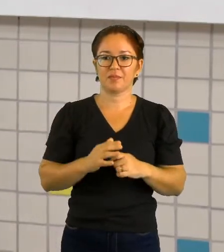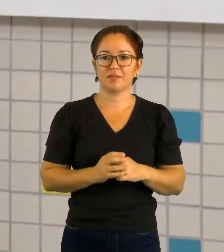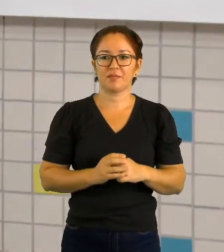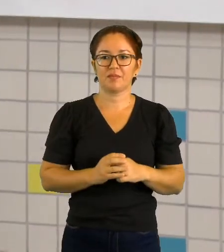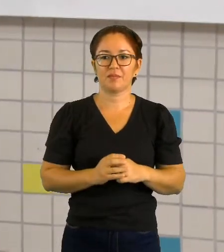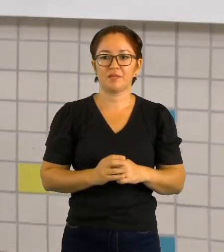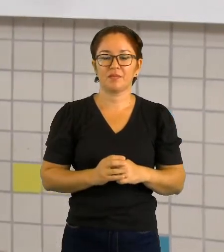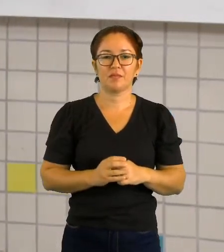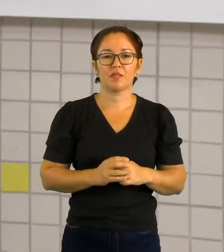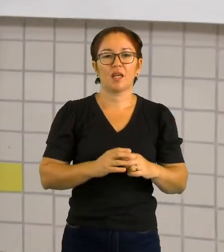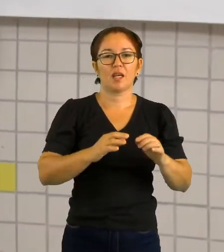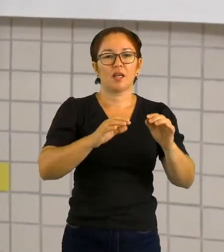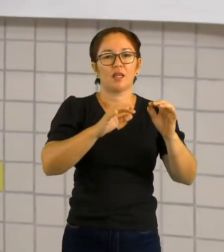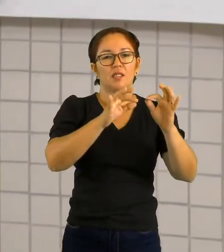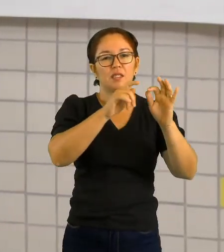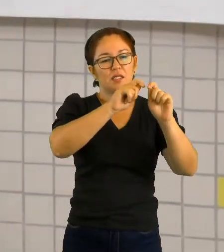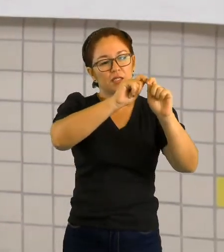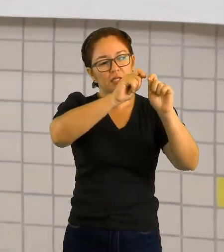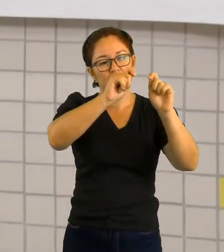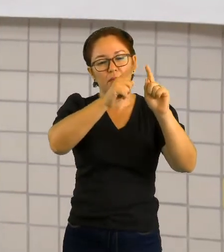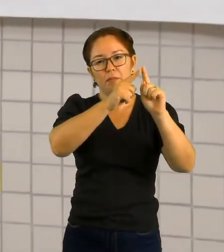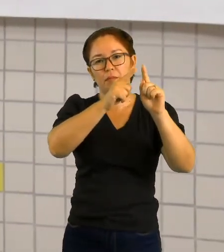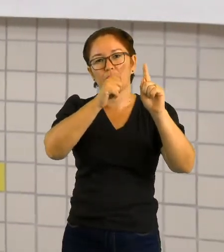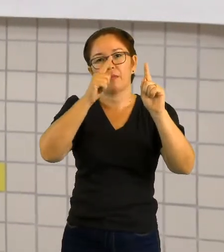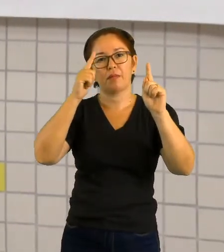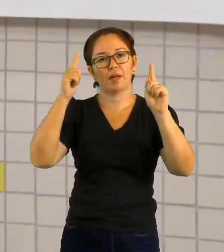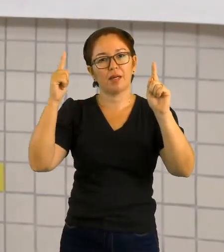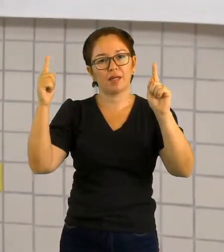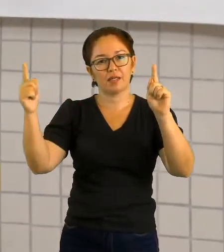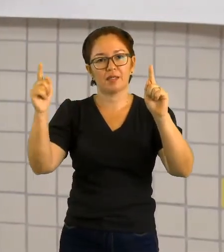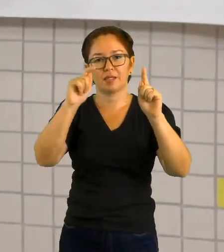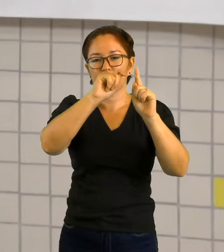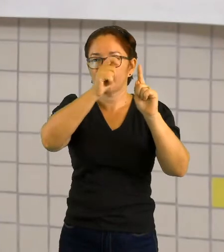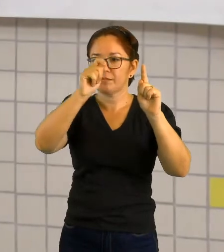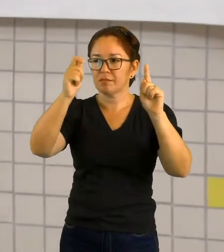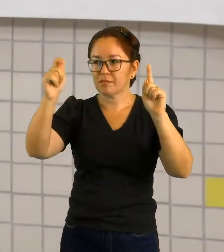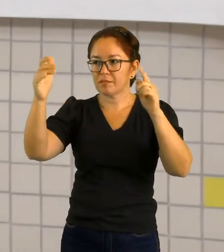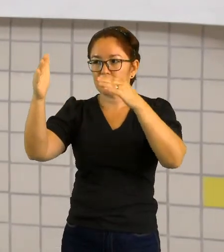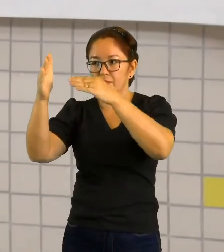usando até o final da linha. E assim vai.